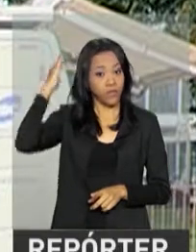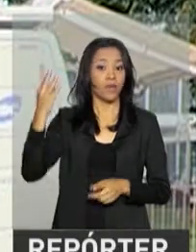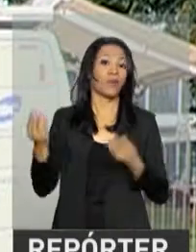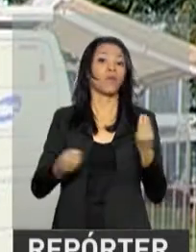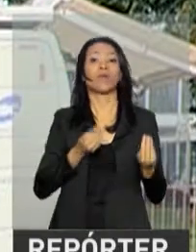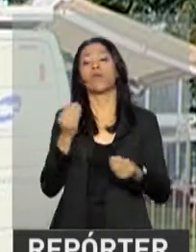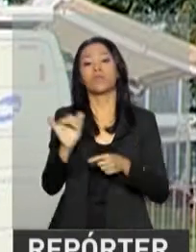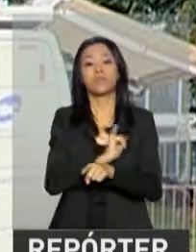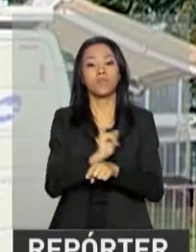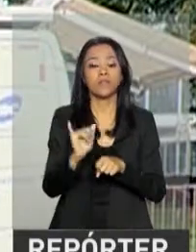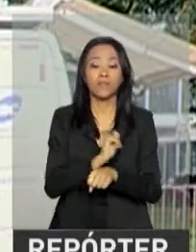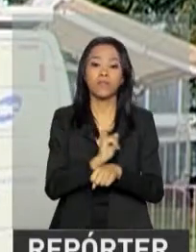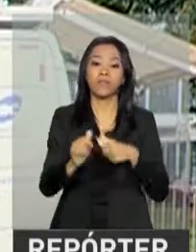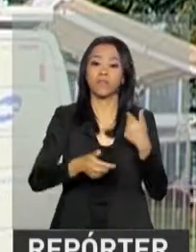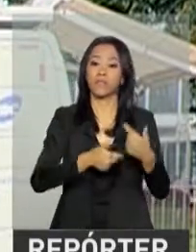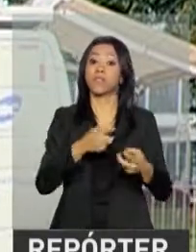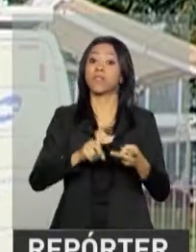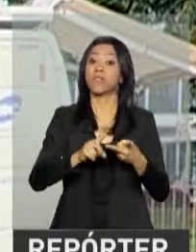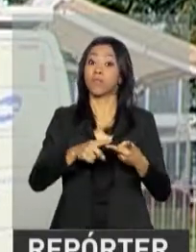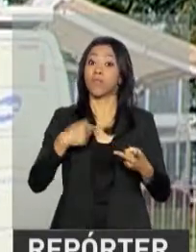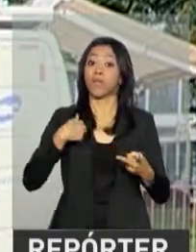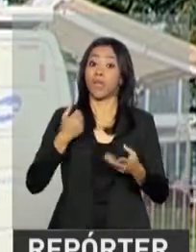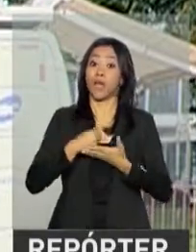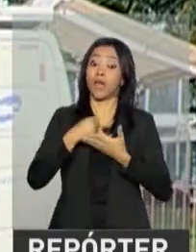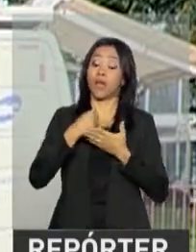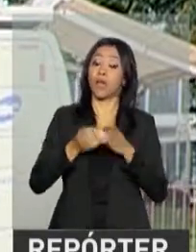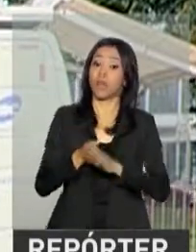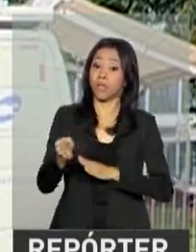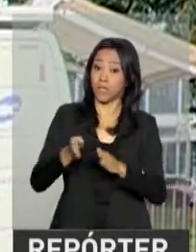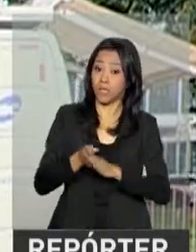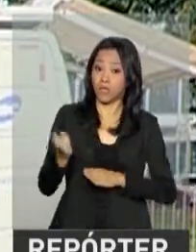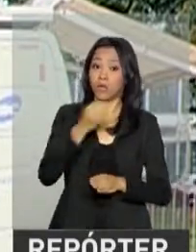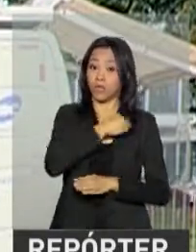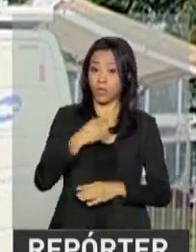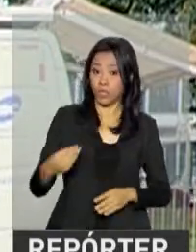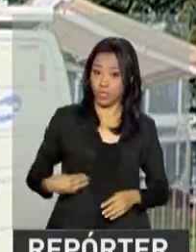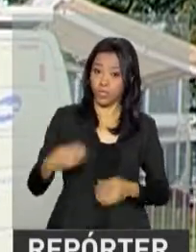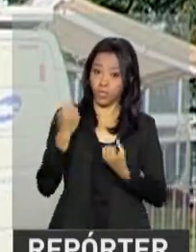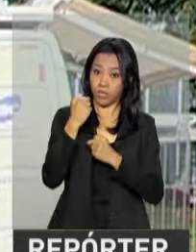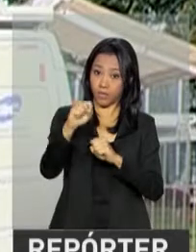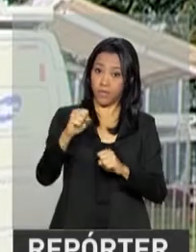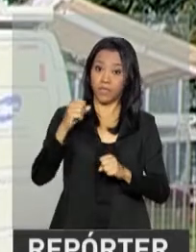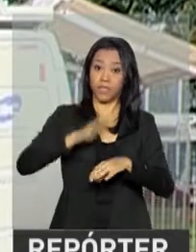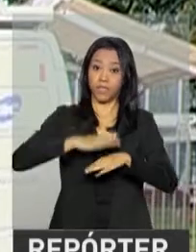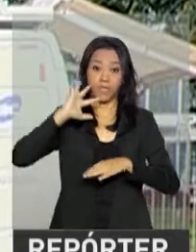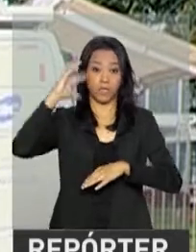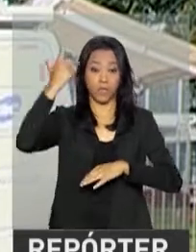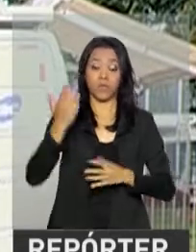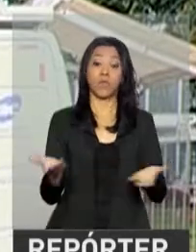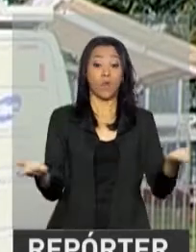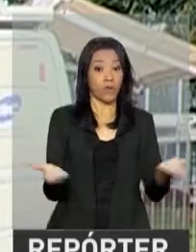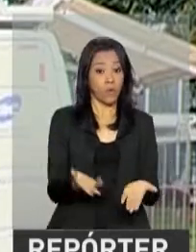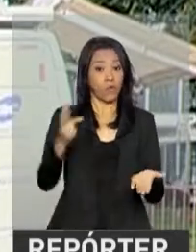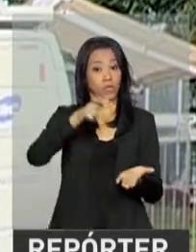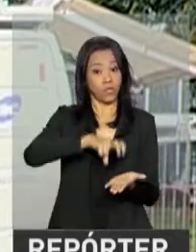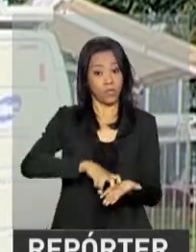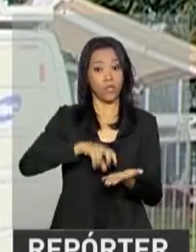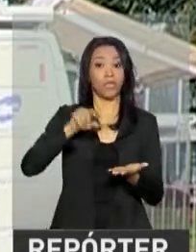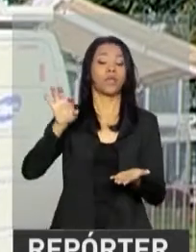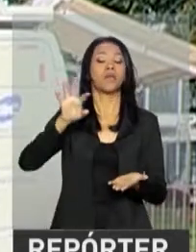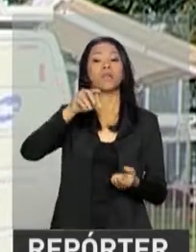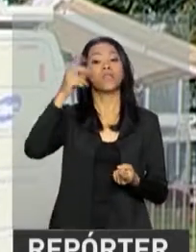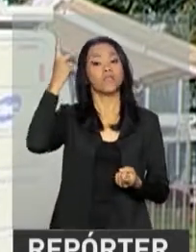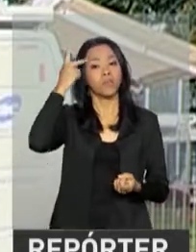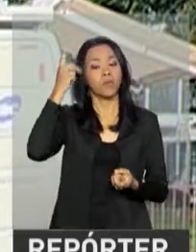de meios militares e assessorar o ministro da Defesa na tomada de decisões. E ainda nesta manhã, os secretários de Segurança Pública de São Paulo, Minas Gerais